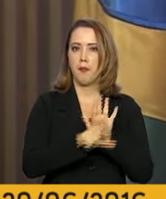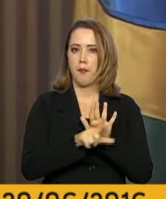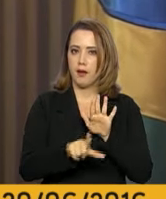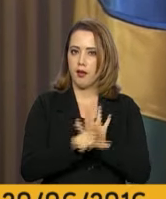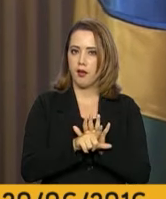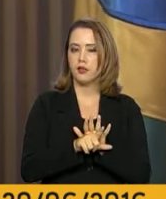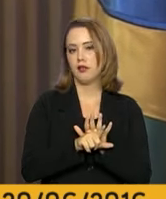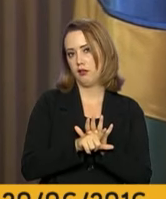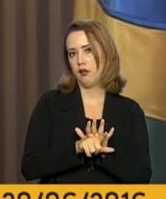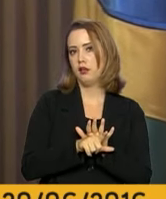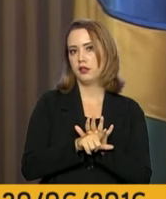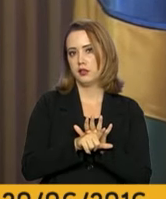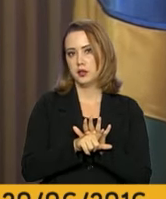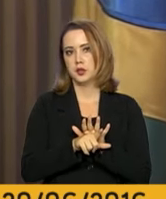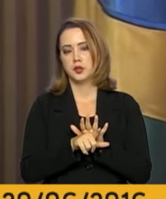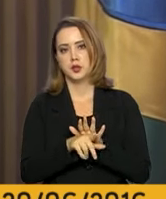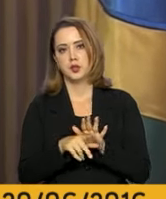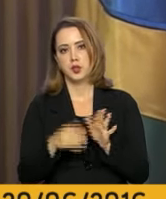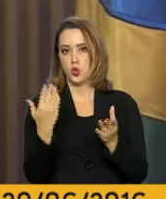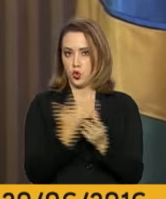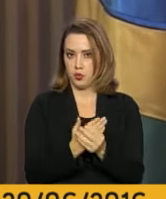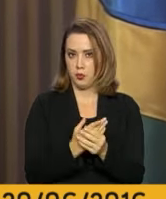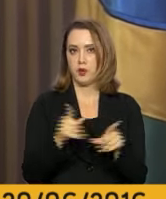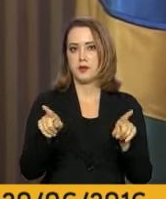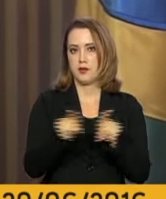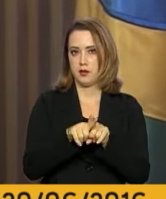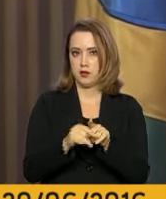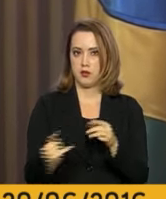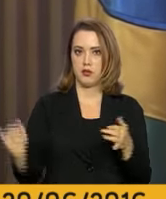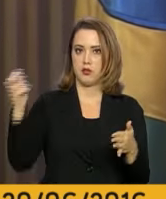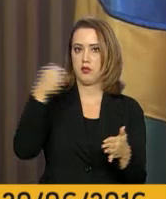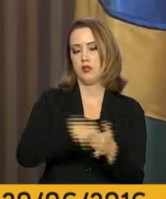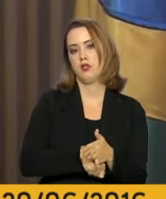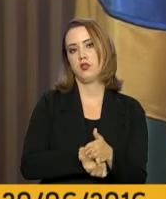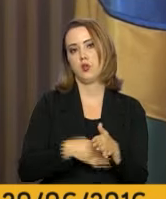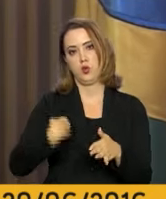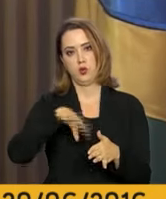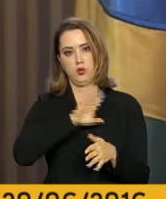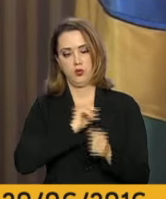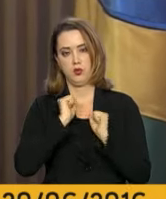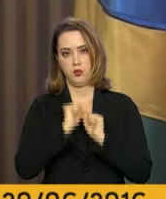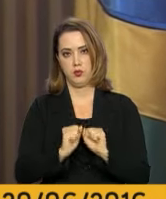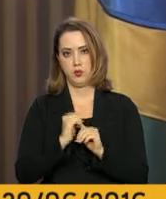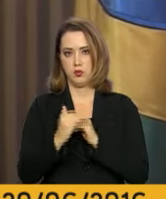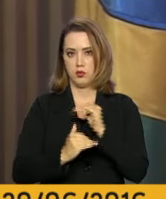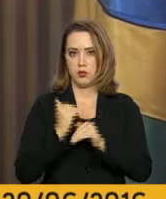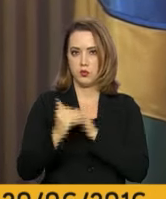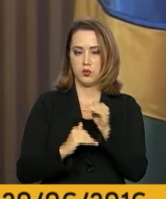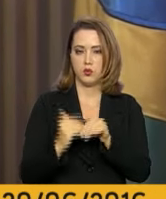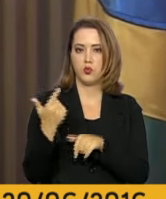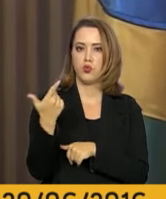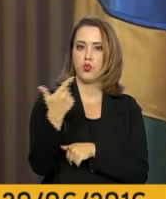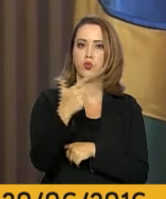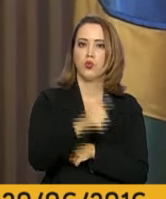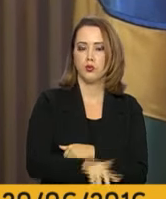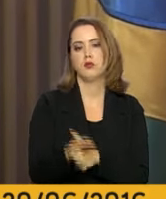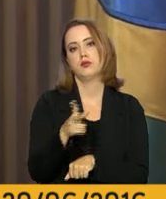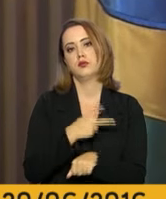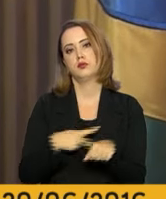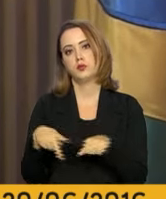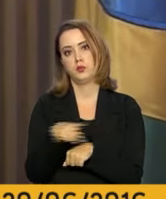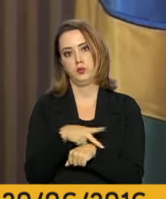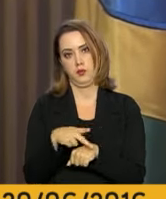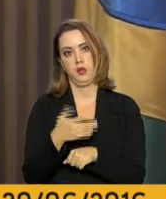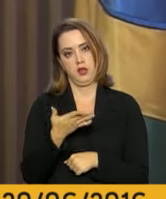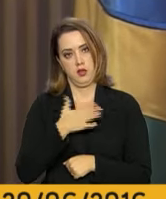natureza processual quem sabe mas especialmente tributária nós poderíamos construir um outro país eu eu eu quero muito tô